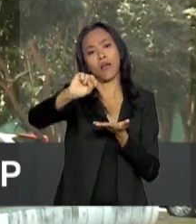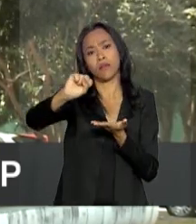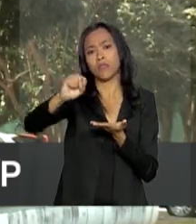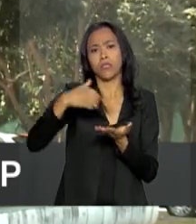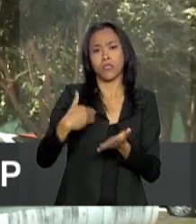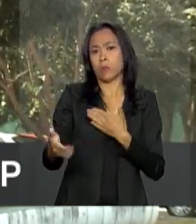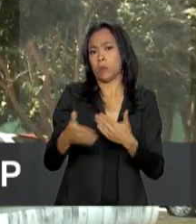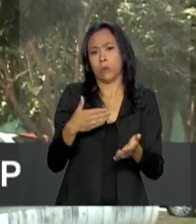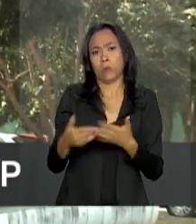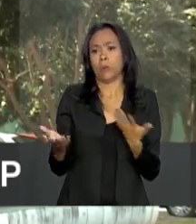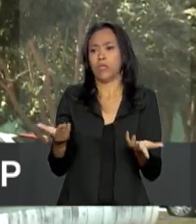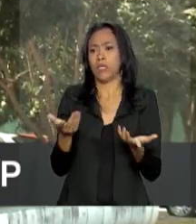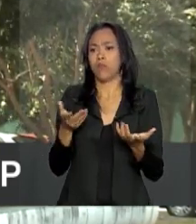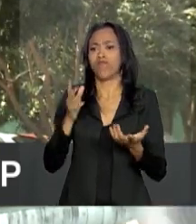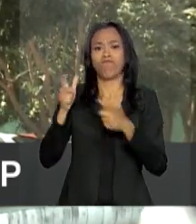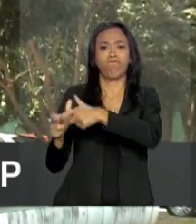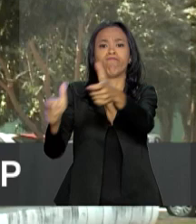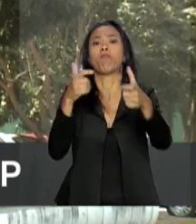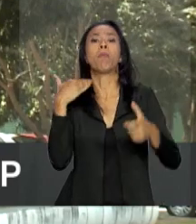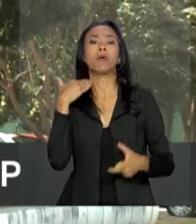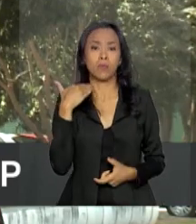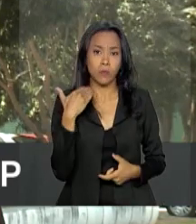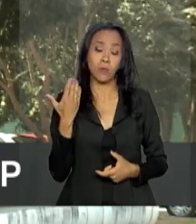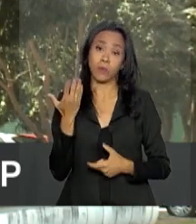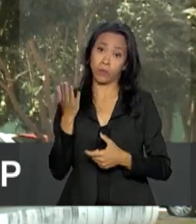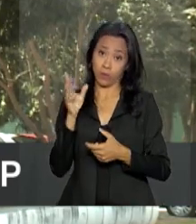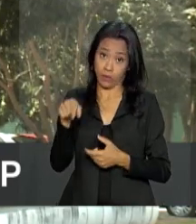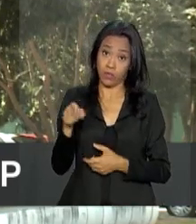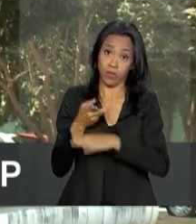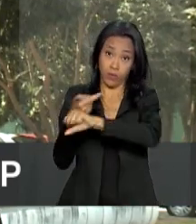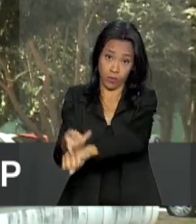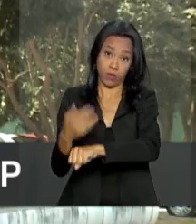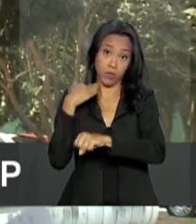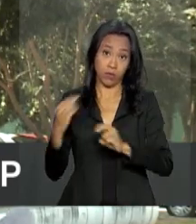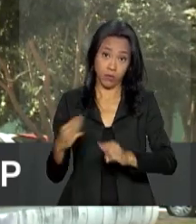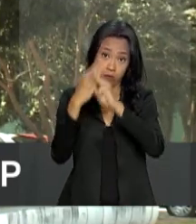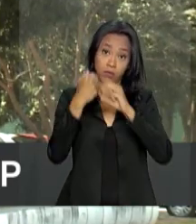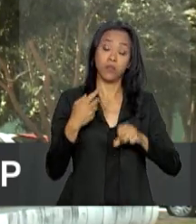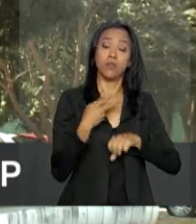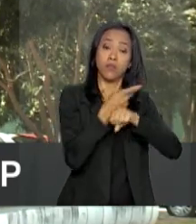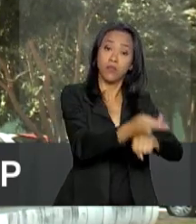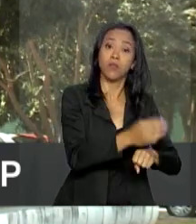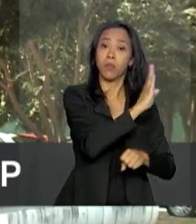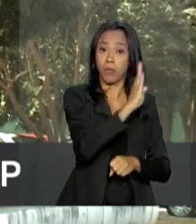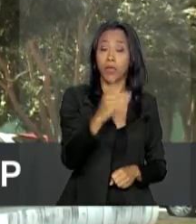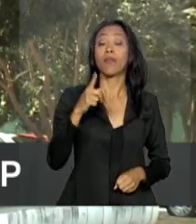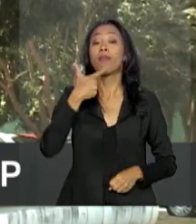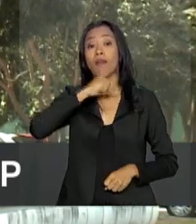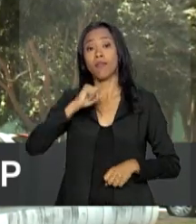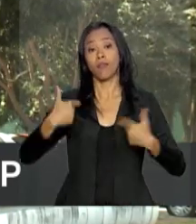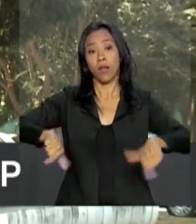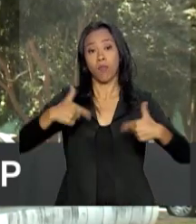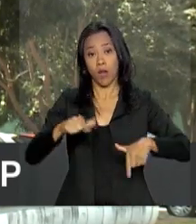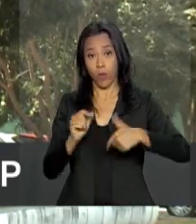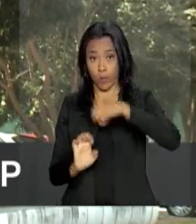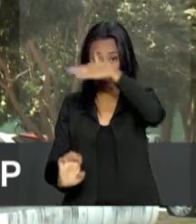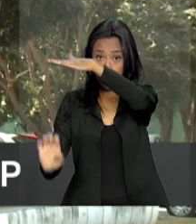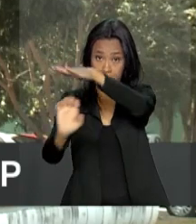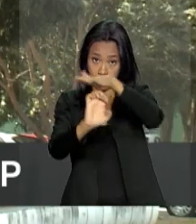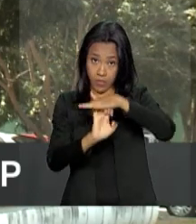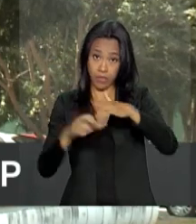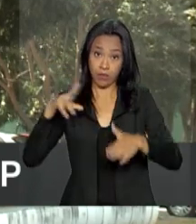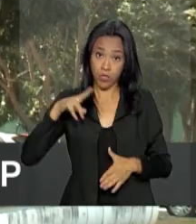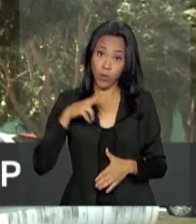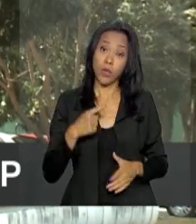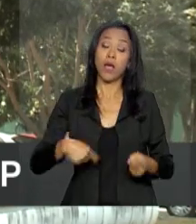uma agência bancária têm direito ao benefício quem trabalhou em empresas privadas e no setor público de